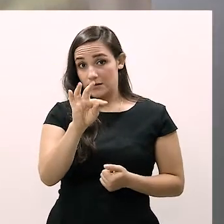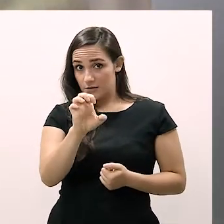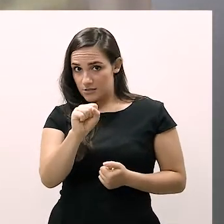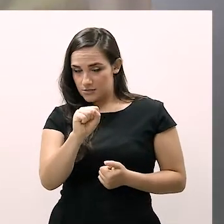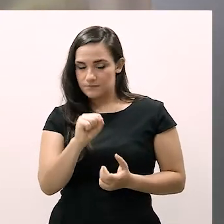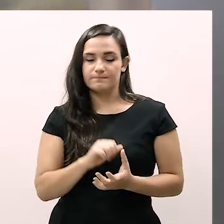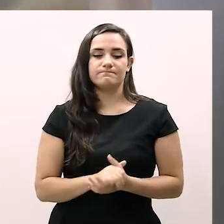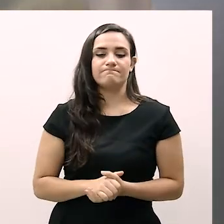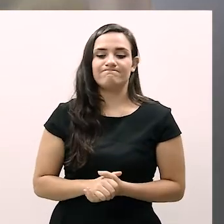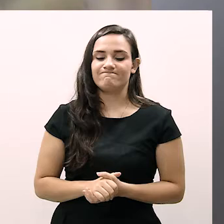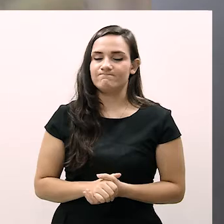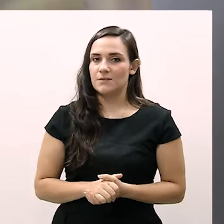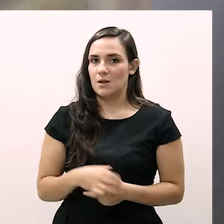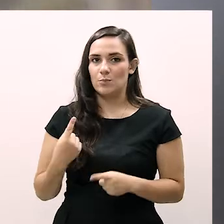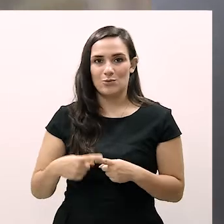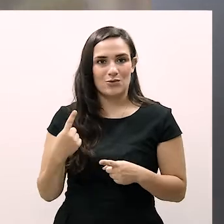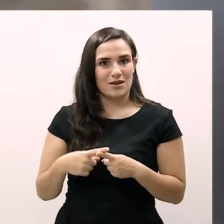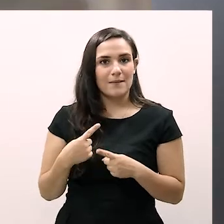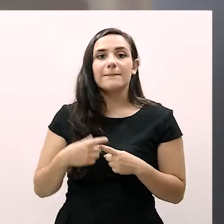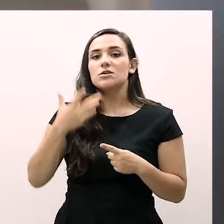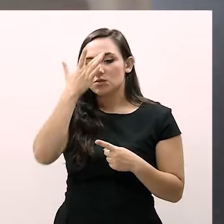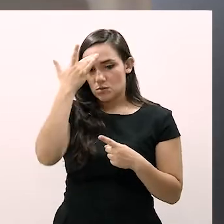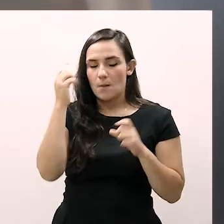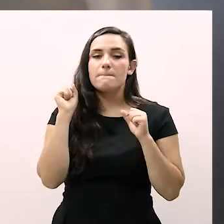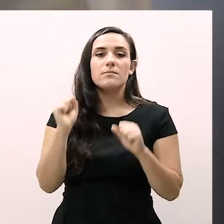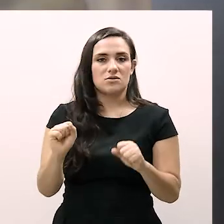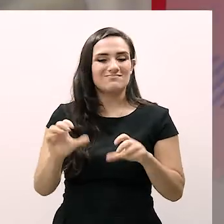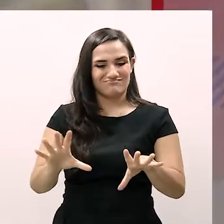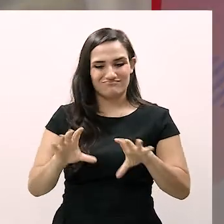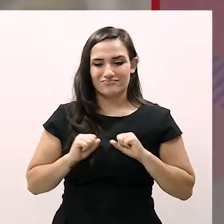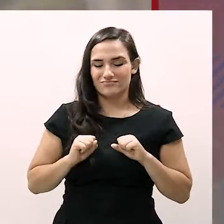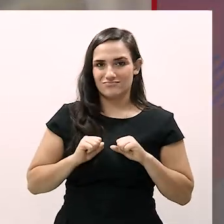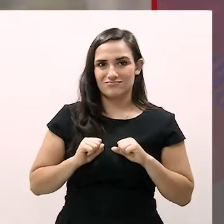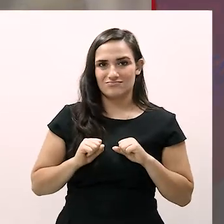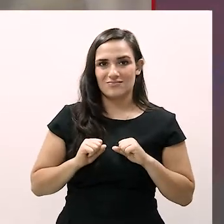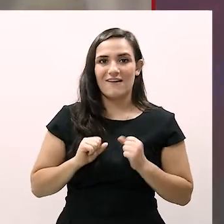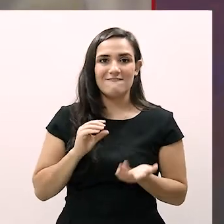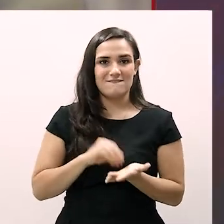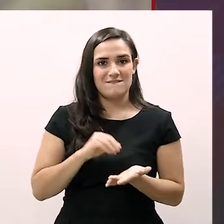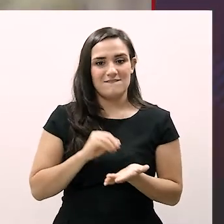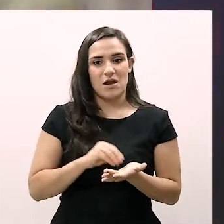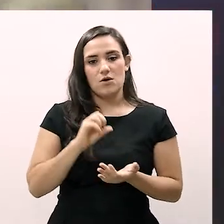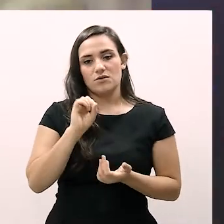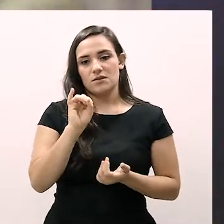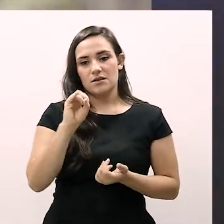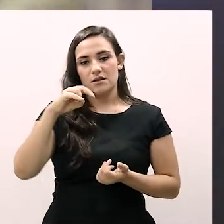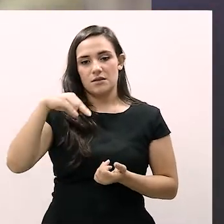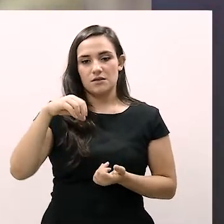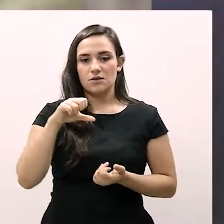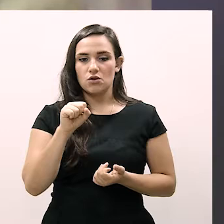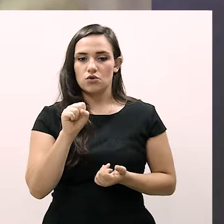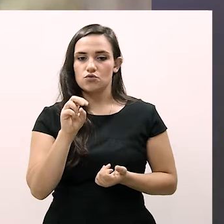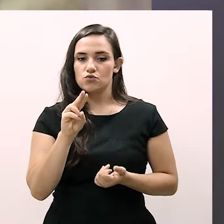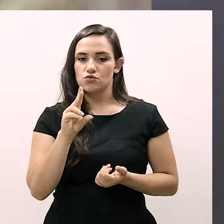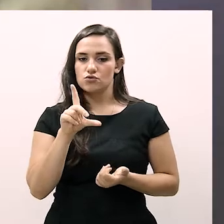traz um risco significativo do diabetes ou da insulinoresistência, que é o pré-diabetes,